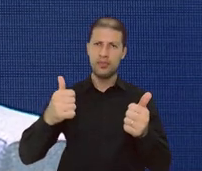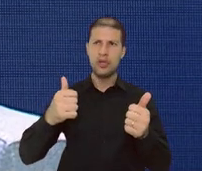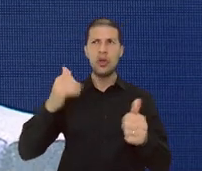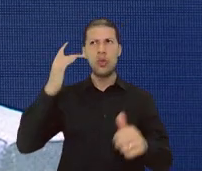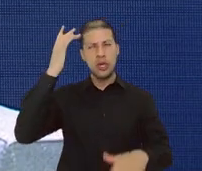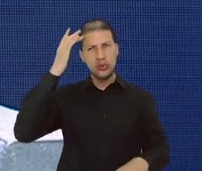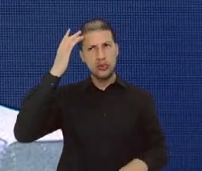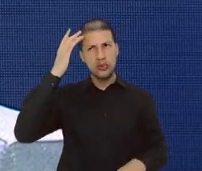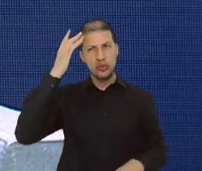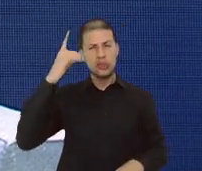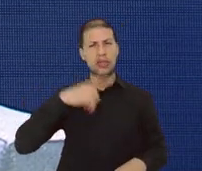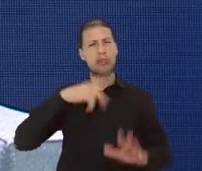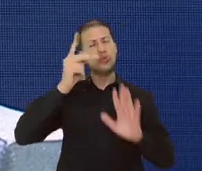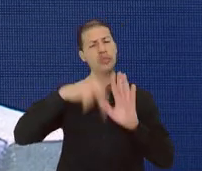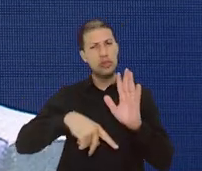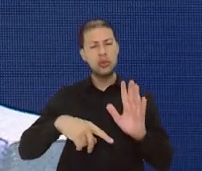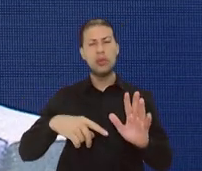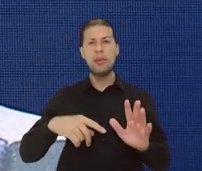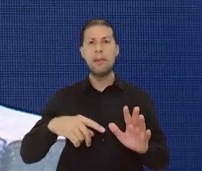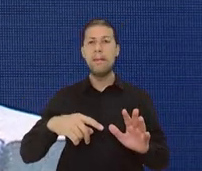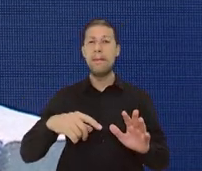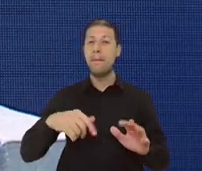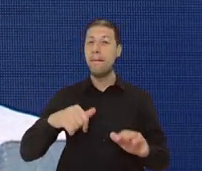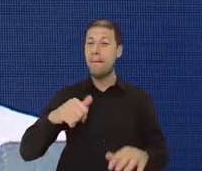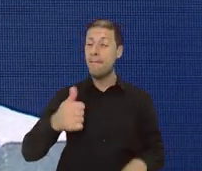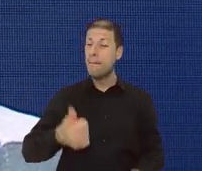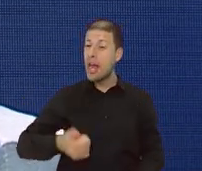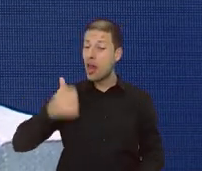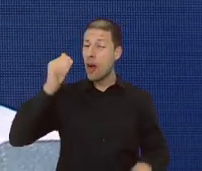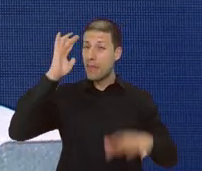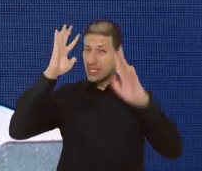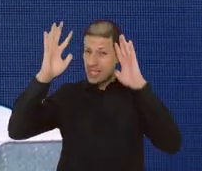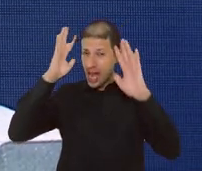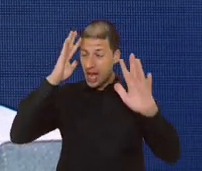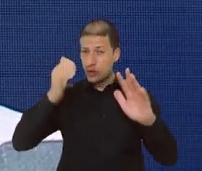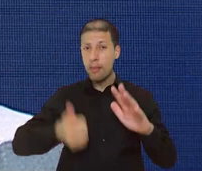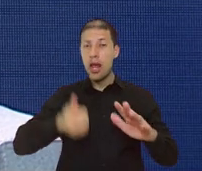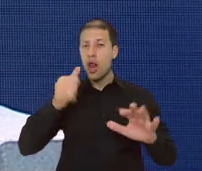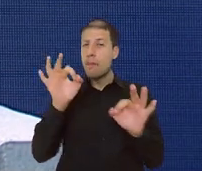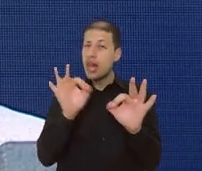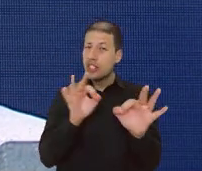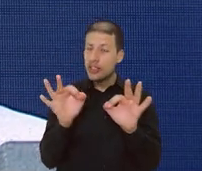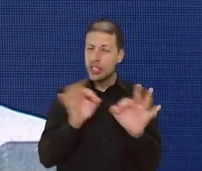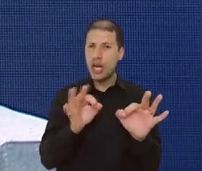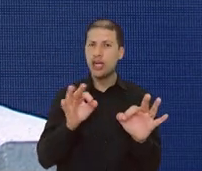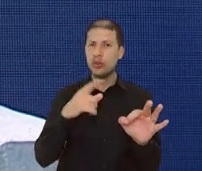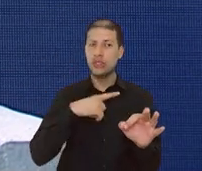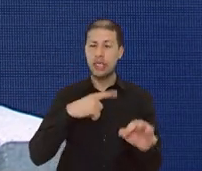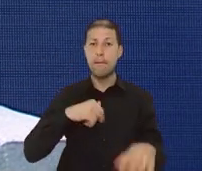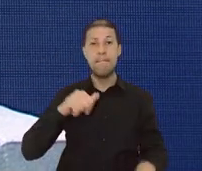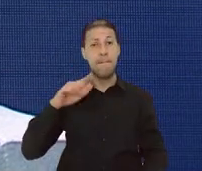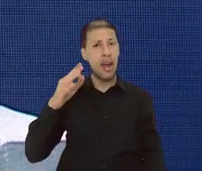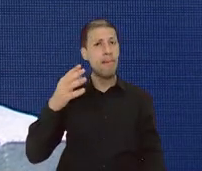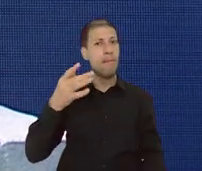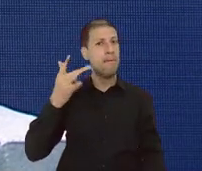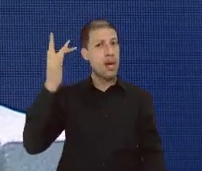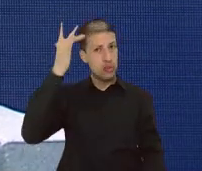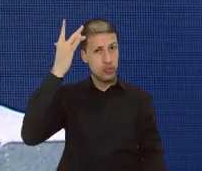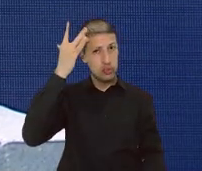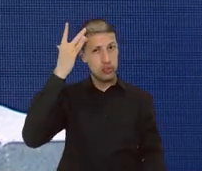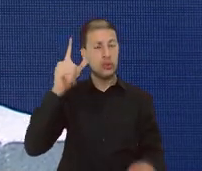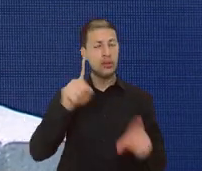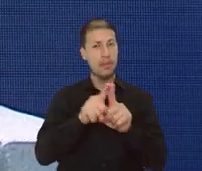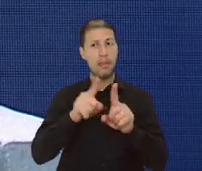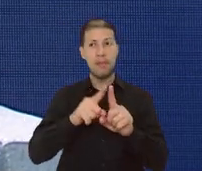pensados e planejados o processo tá mais maturado mas bem preparado agora se aquilo vai dar